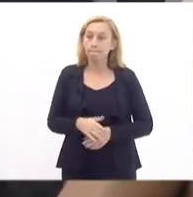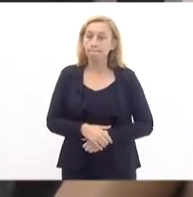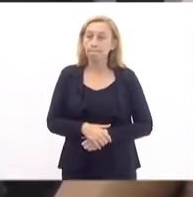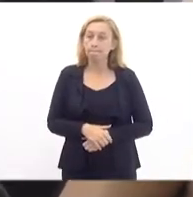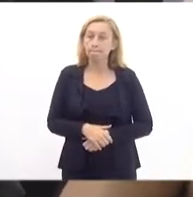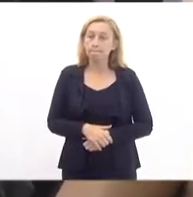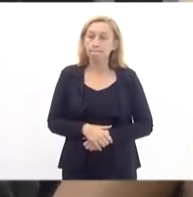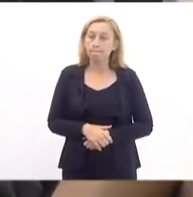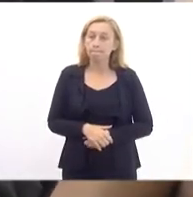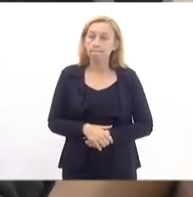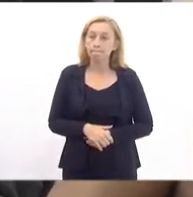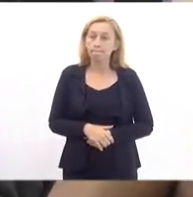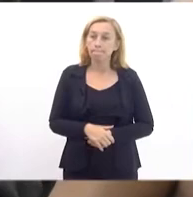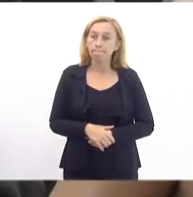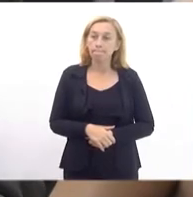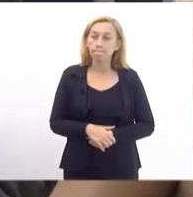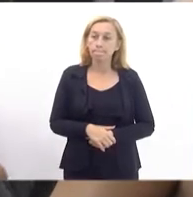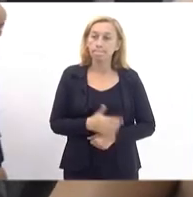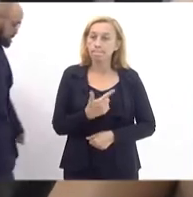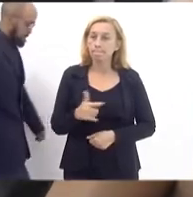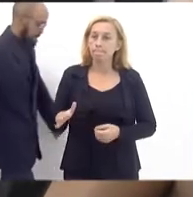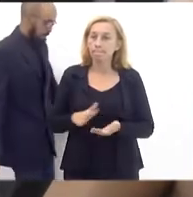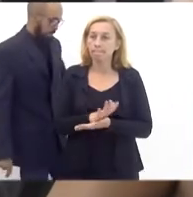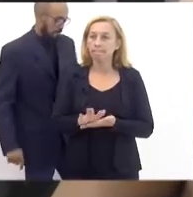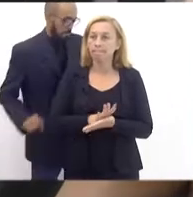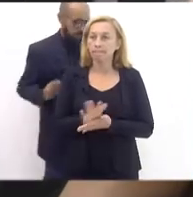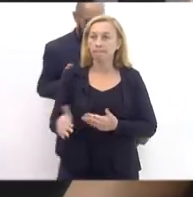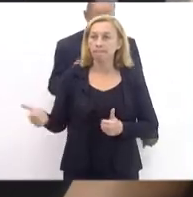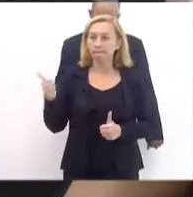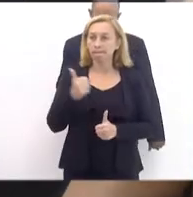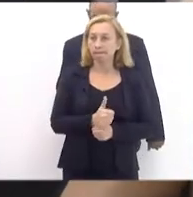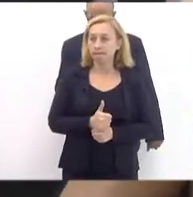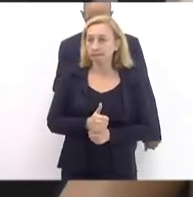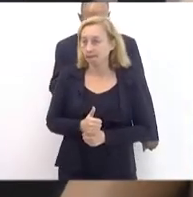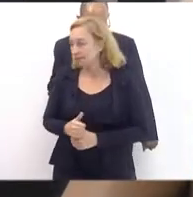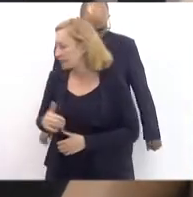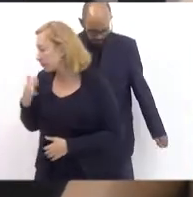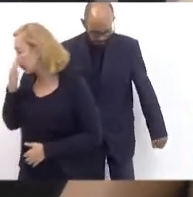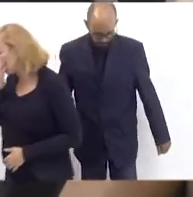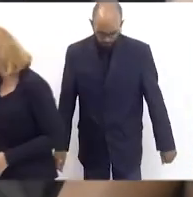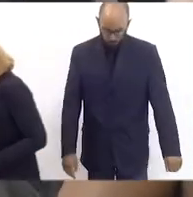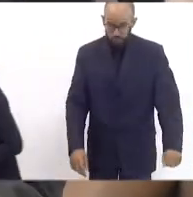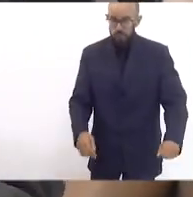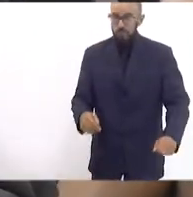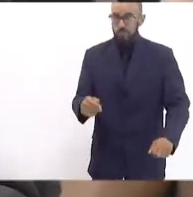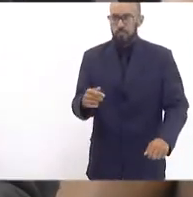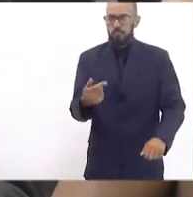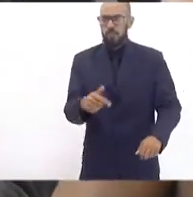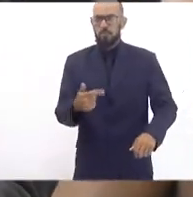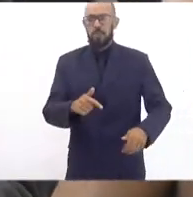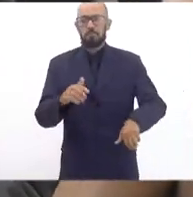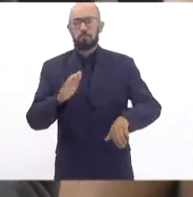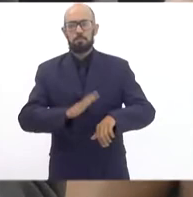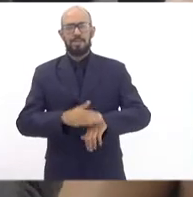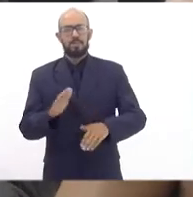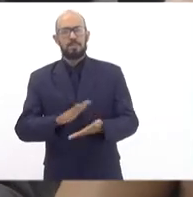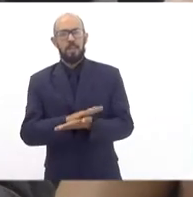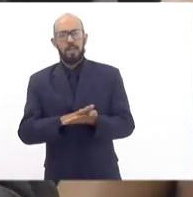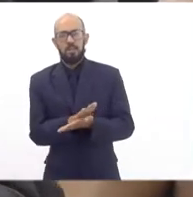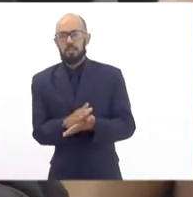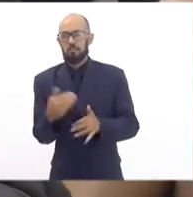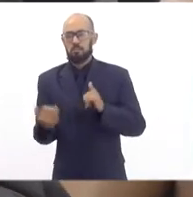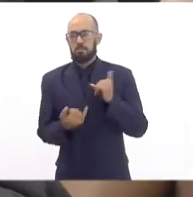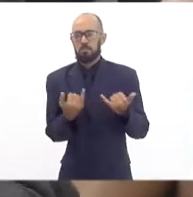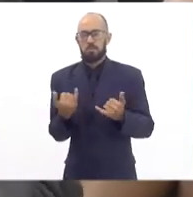hora, não tem nada mais importante para viabilizar o processo produtivo